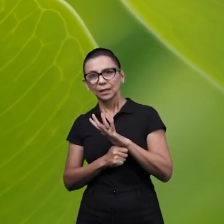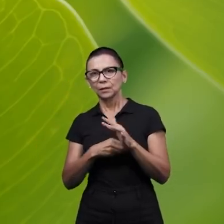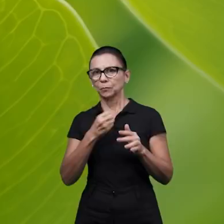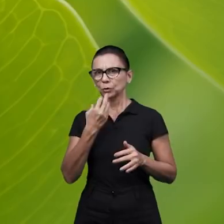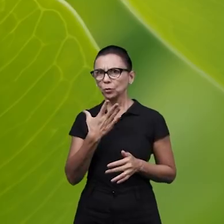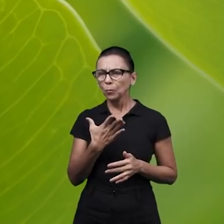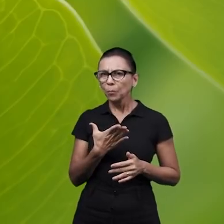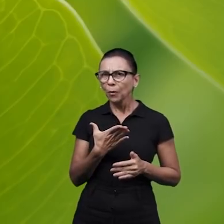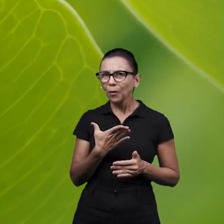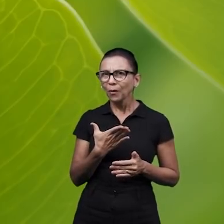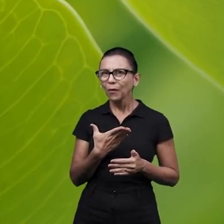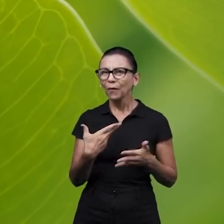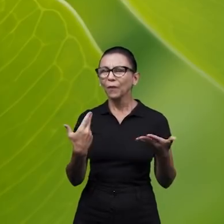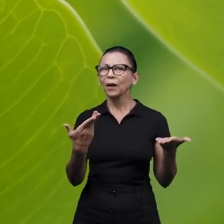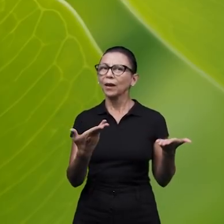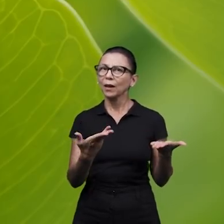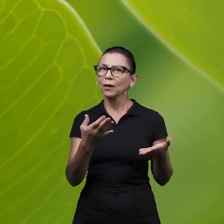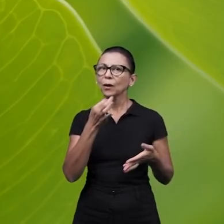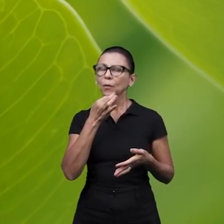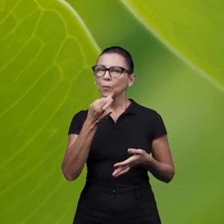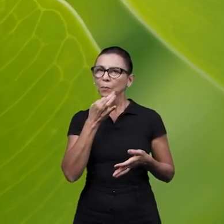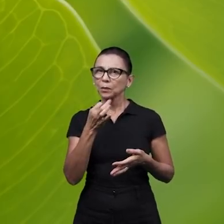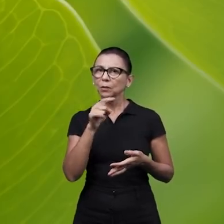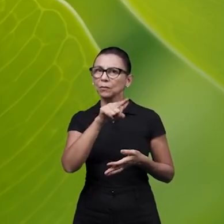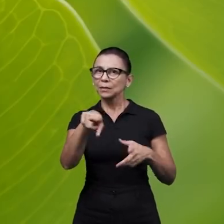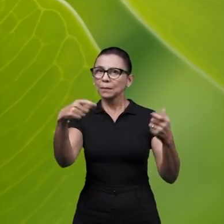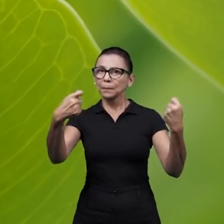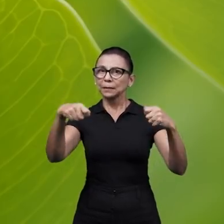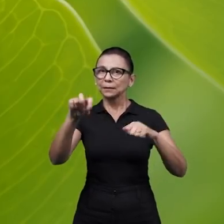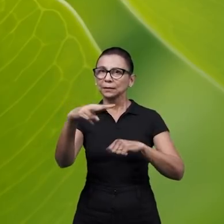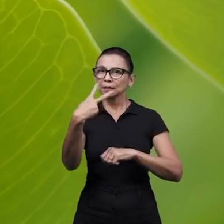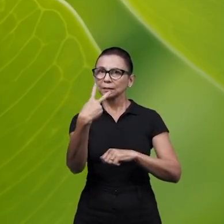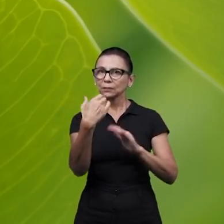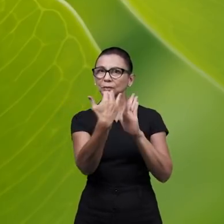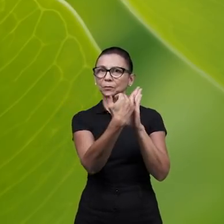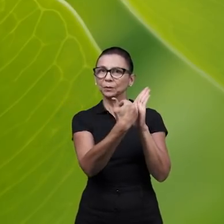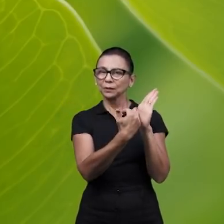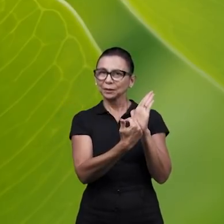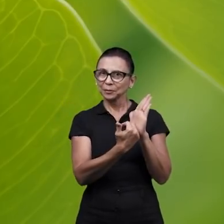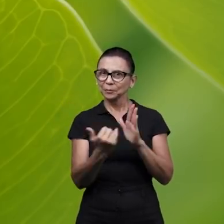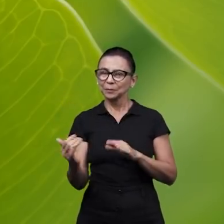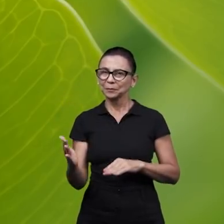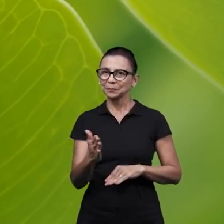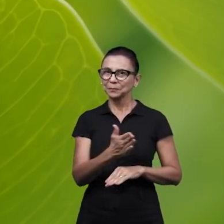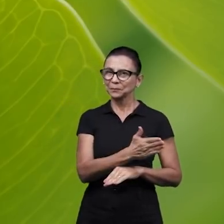esse programa, que vai ser uma riqueza espiritual para as nossas vidas. A paz do Senhor Jesus.